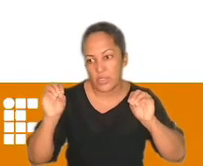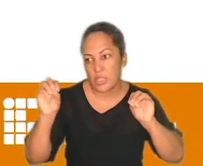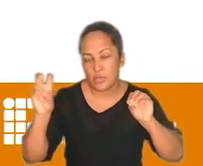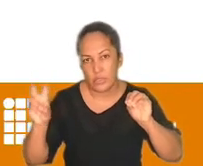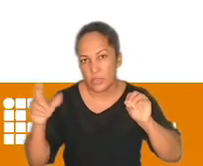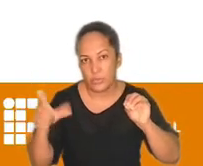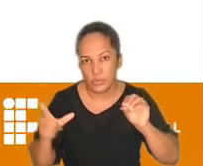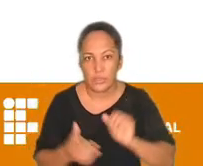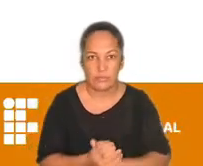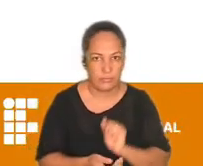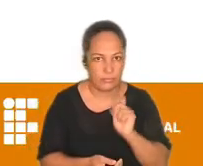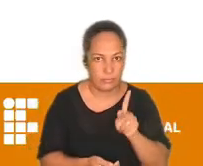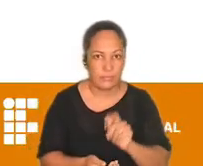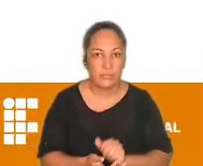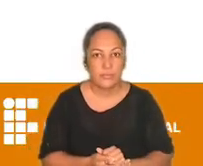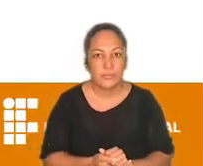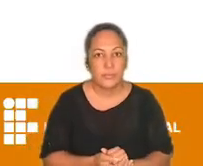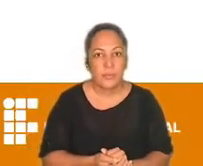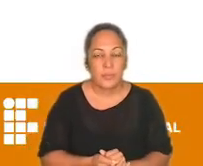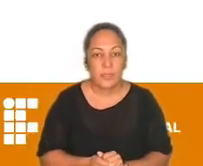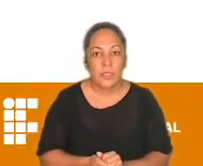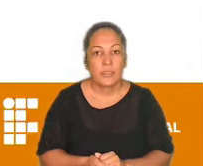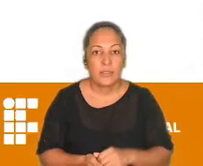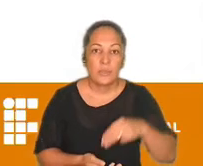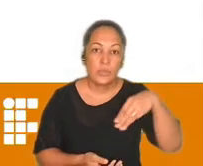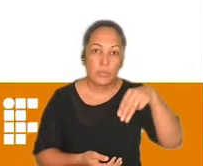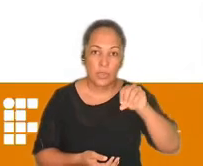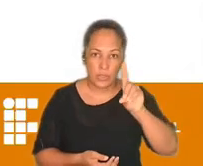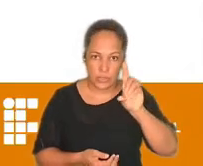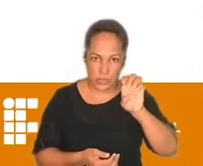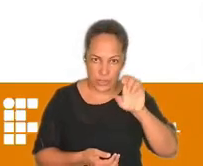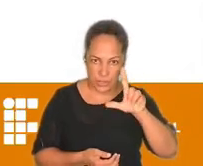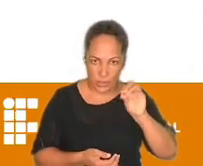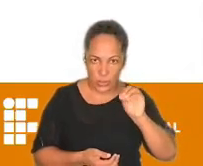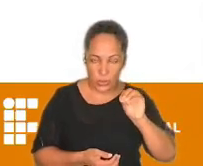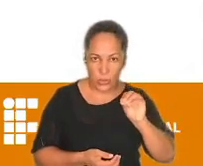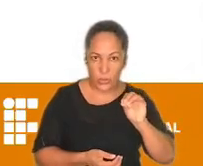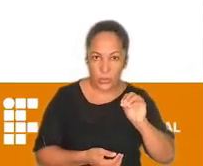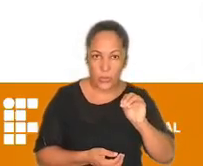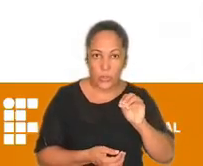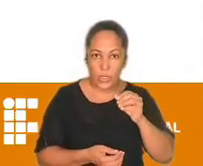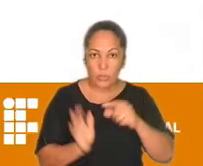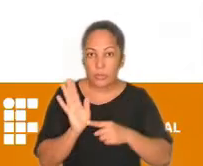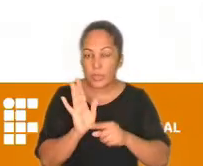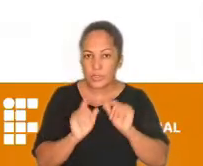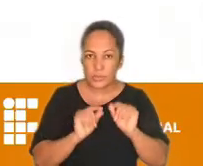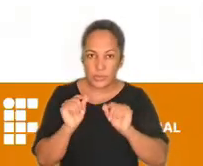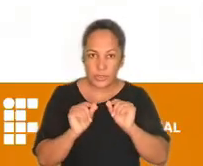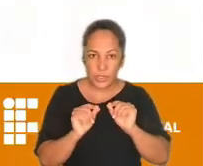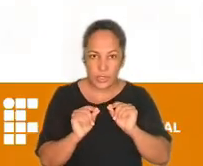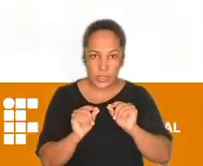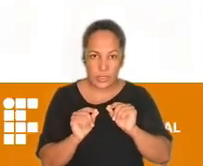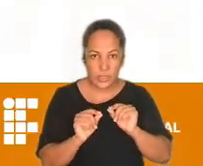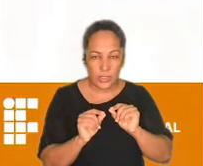ok? No modelo lógico, o tipo de dado dos atributos é identificado. Então, no modelo conceitual, a